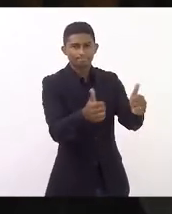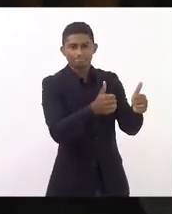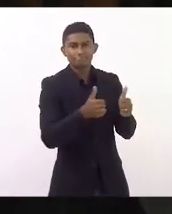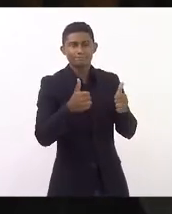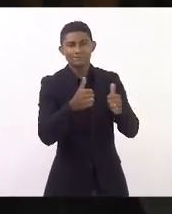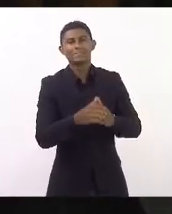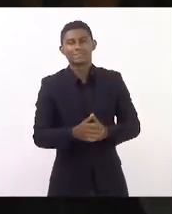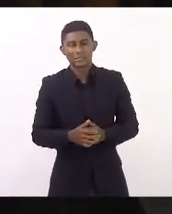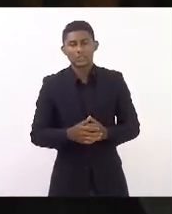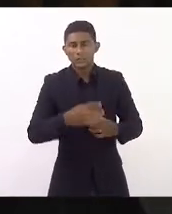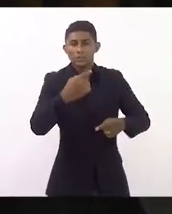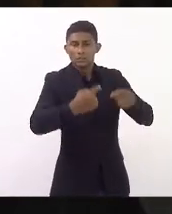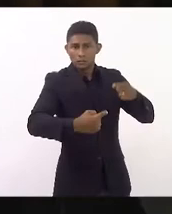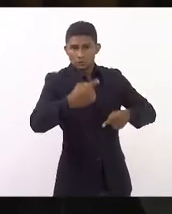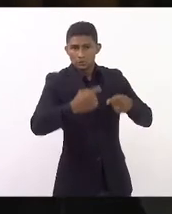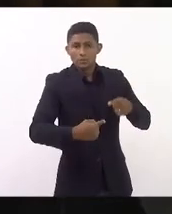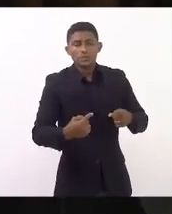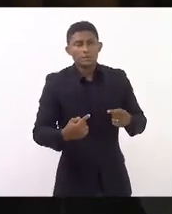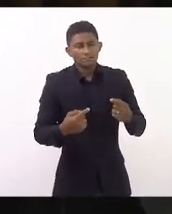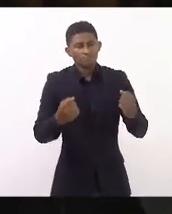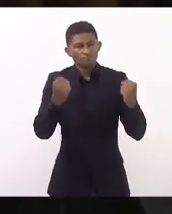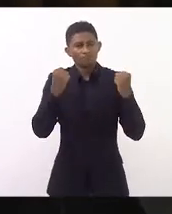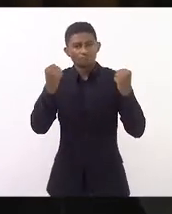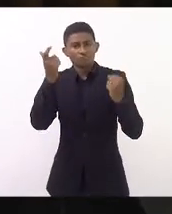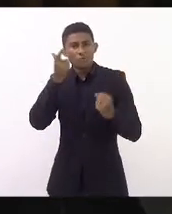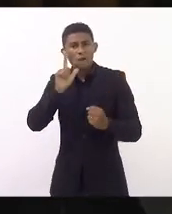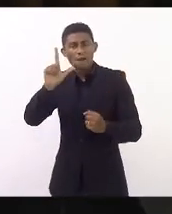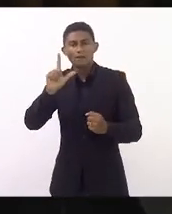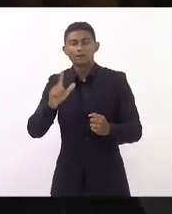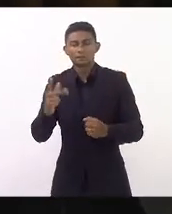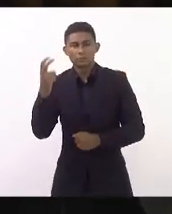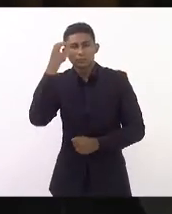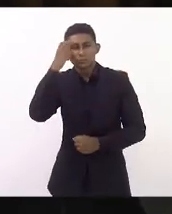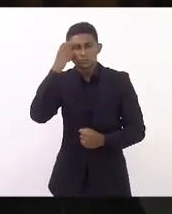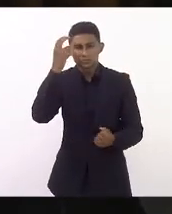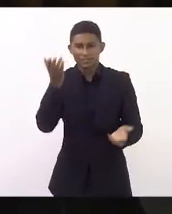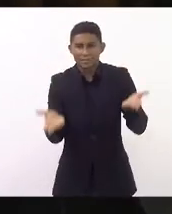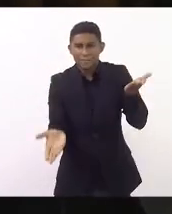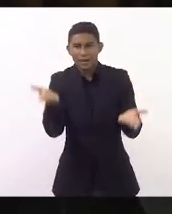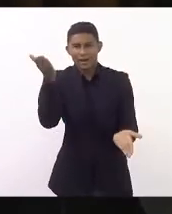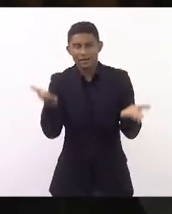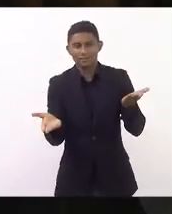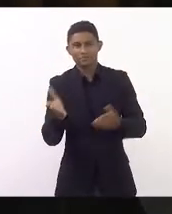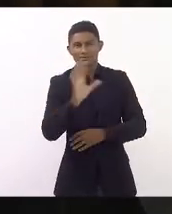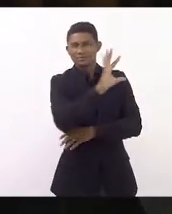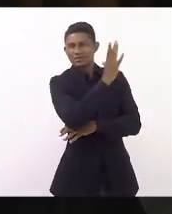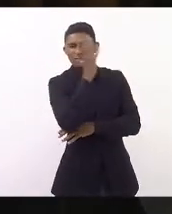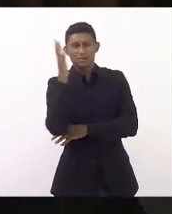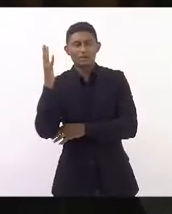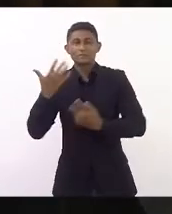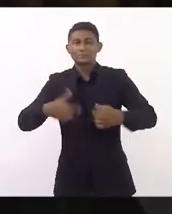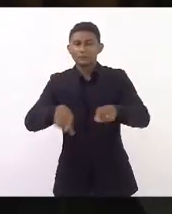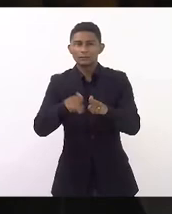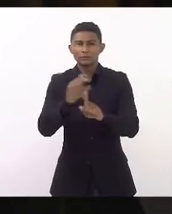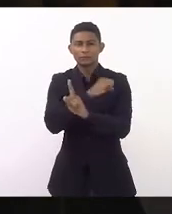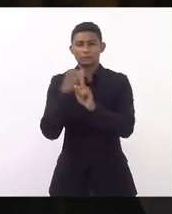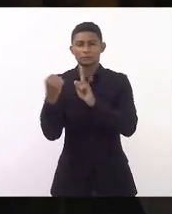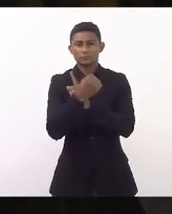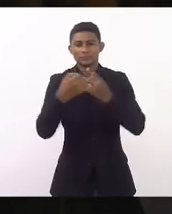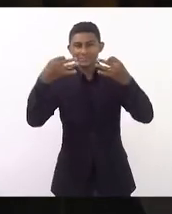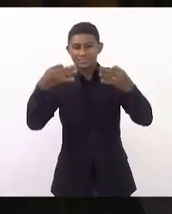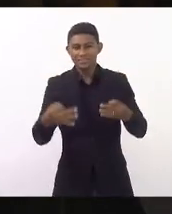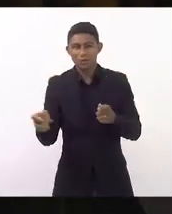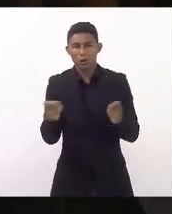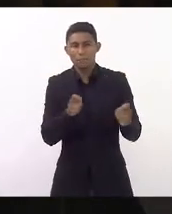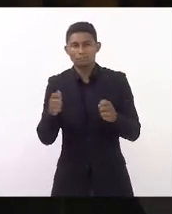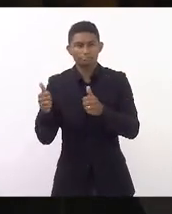de uma política de fortalecimento de uma agricultura que seja equilibrada ambientalmente, socialmente justa e economicamente